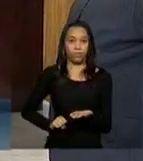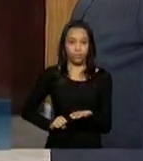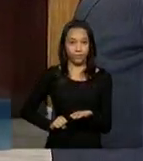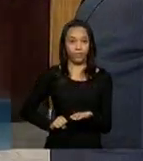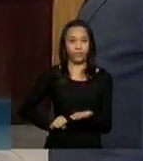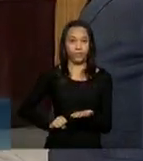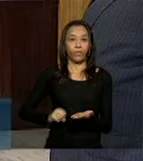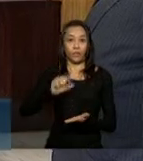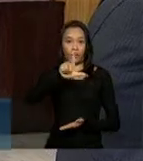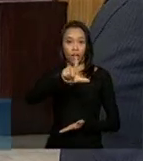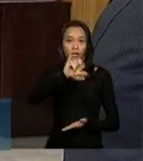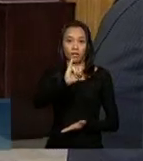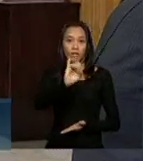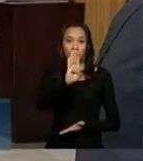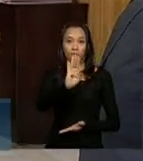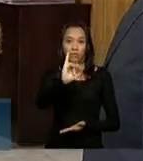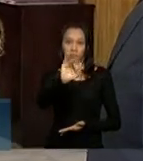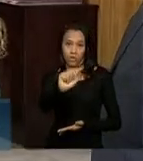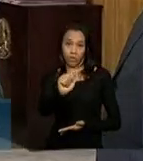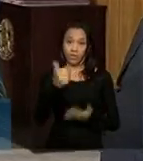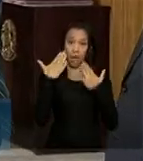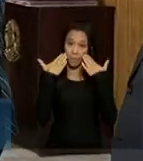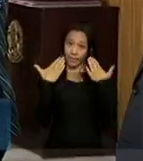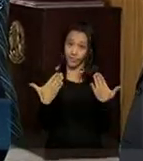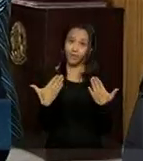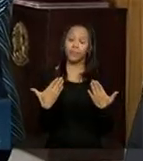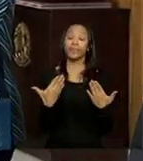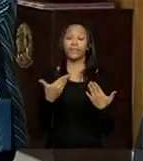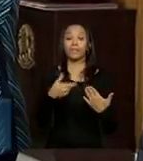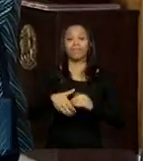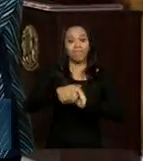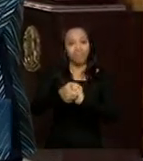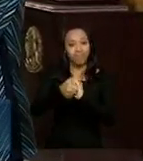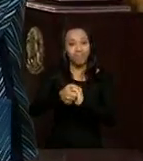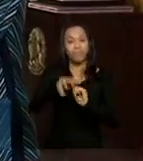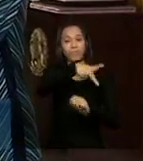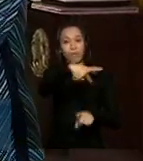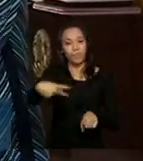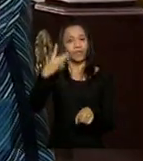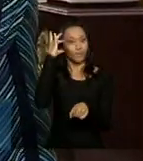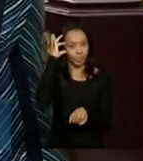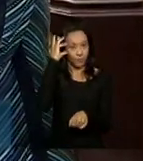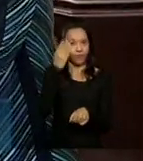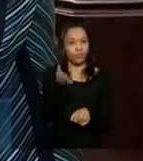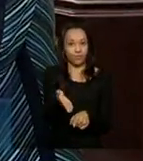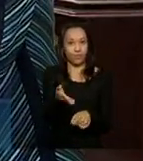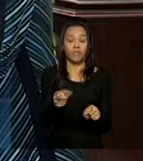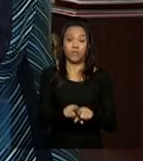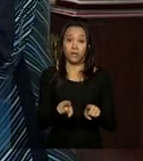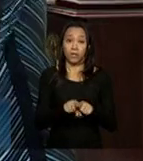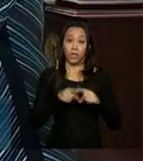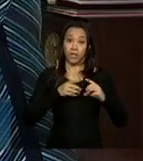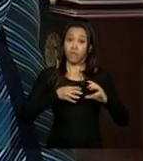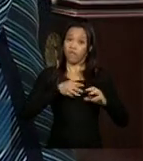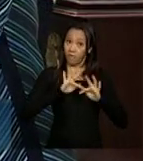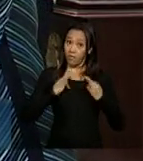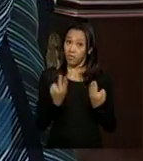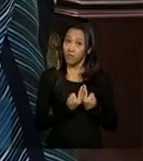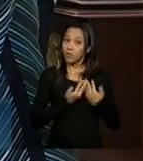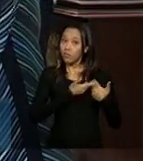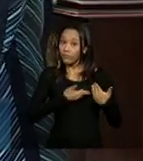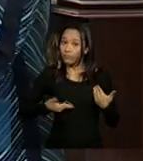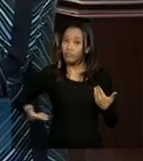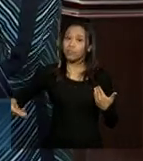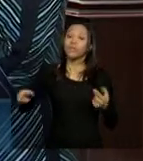da Líbia se apresenta, a presidenta Dilma Rousseff, ele apresenta também seus familiares e também